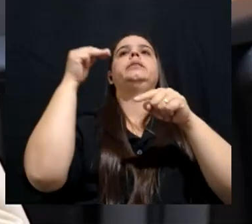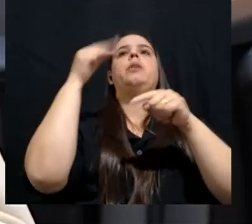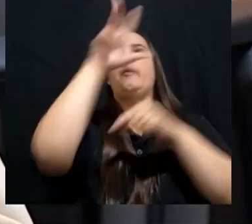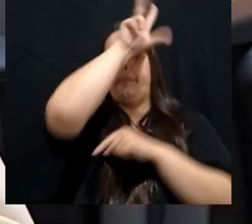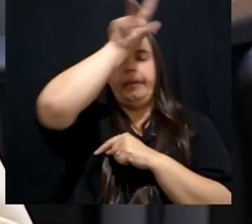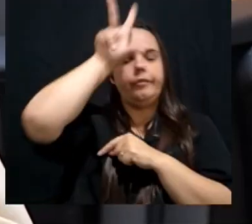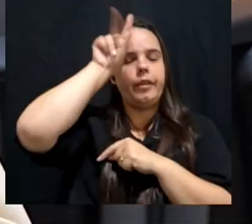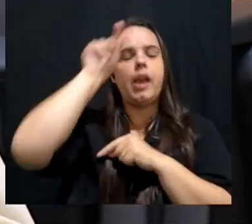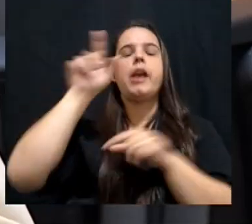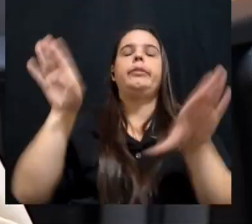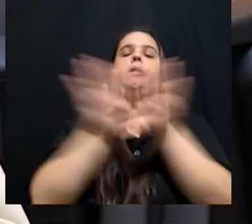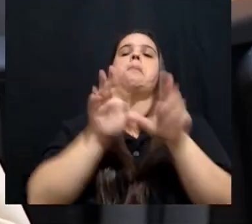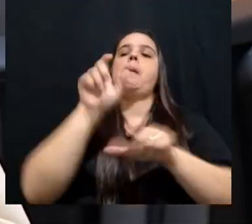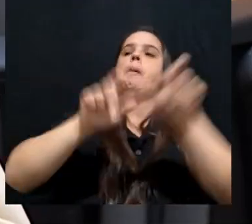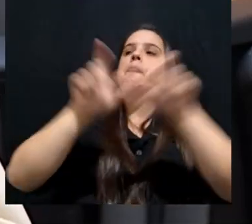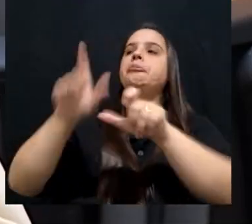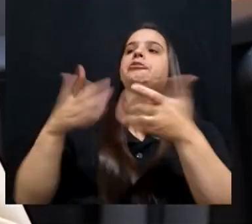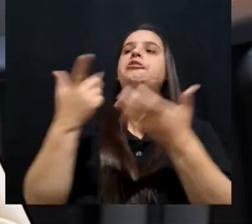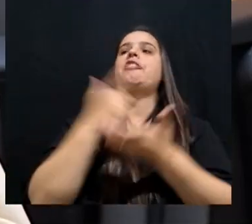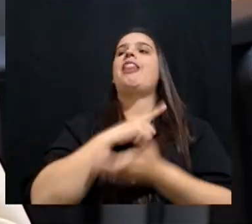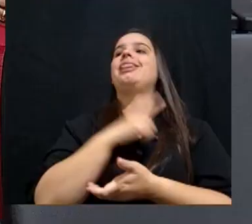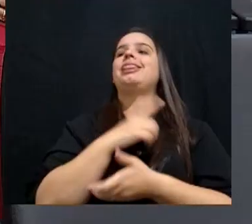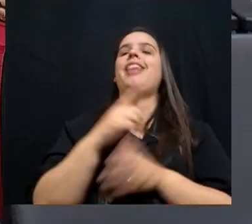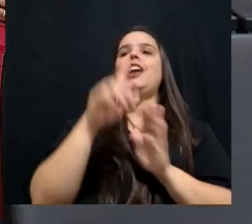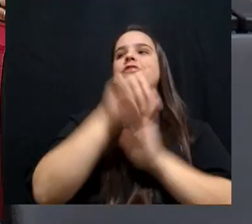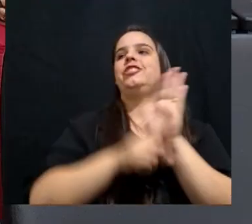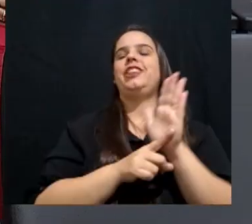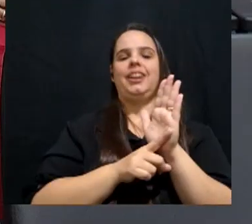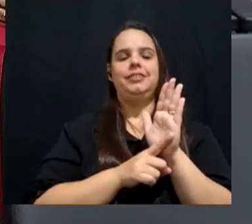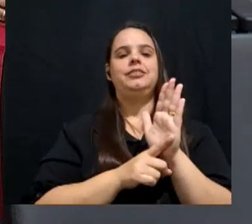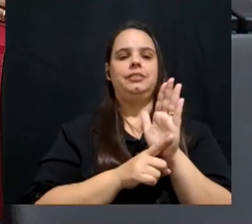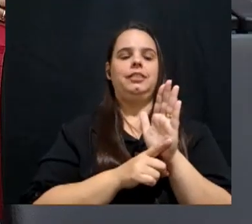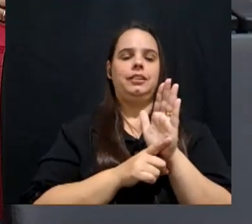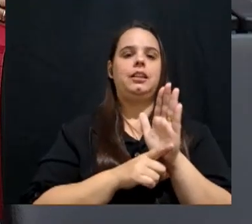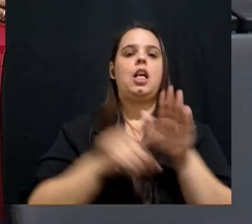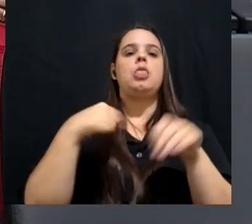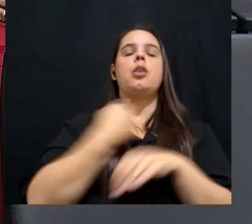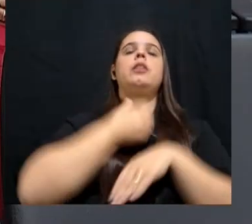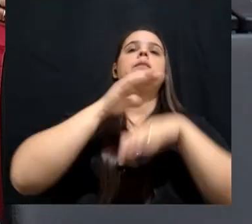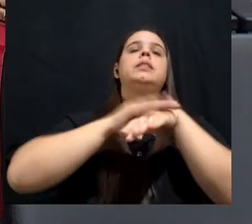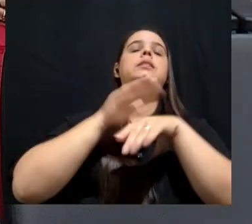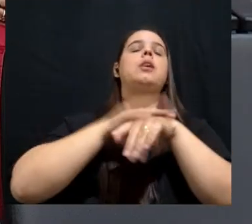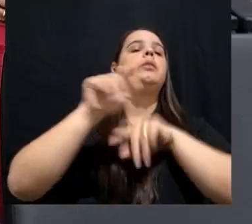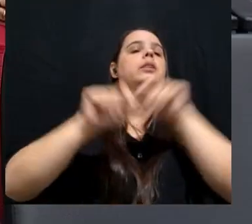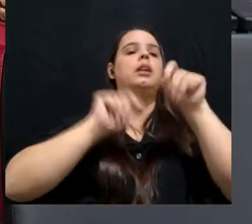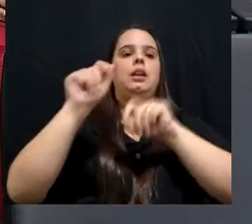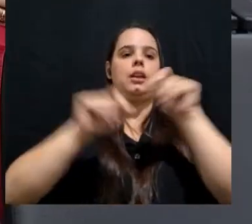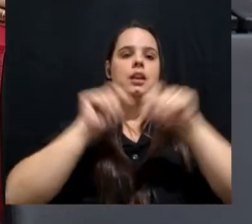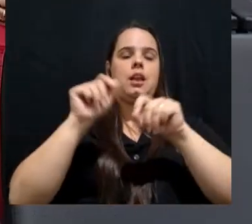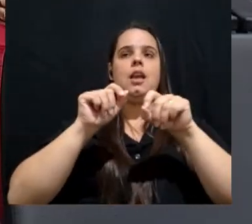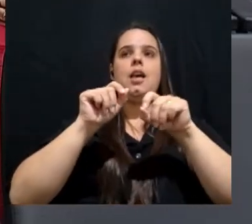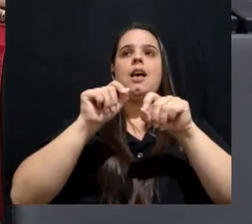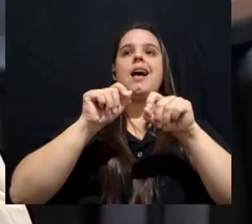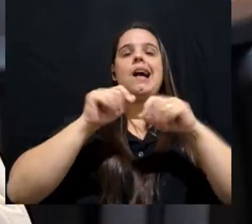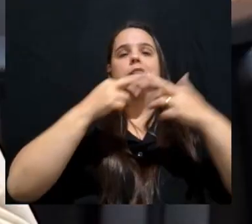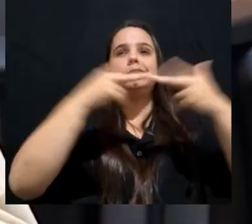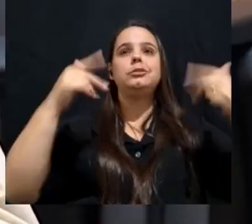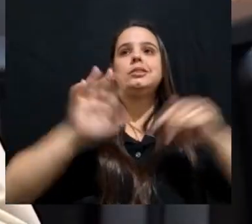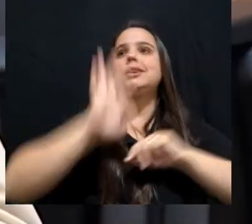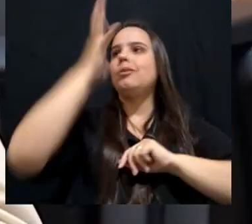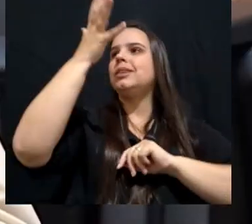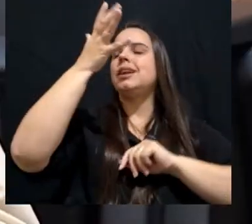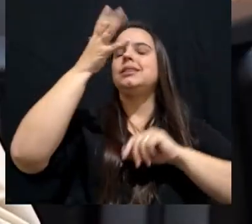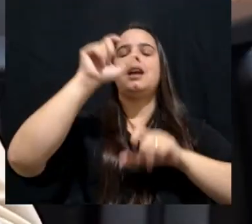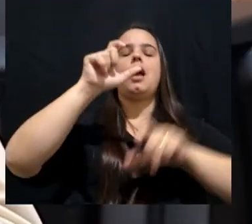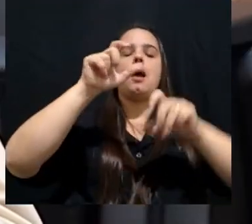população ganha muito com isso. E essa é a nossa missão, fazer a máquina funcionar para a população, né, que nos elegeu